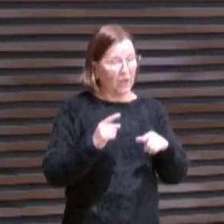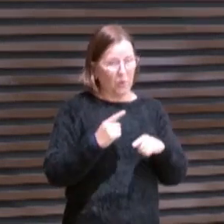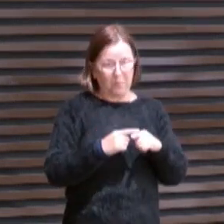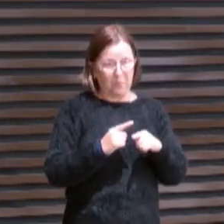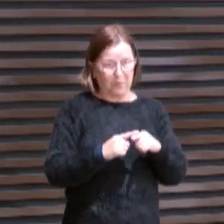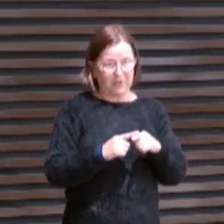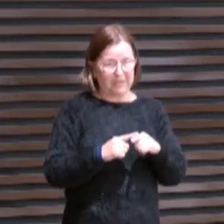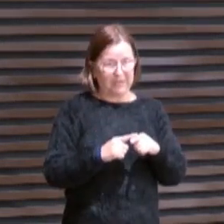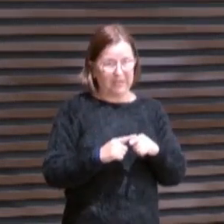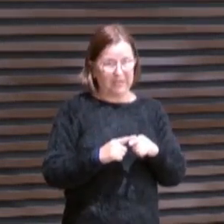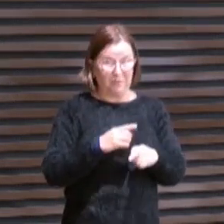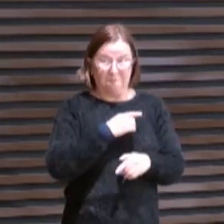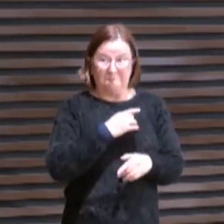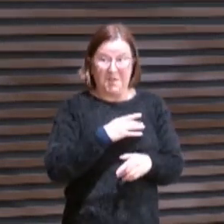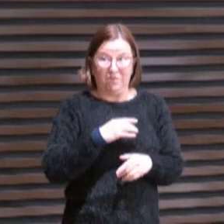além.